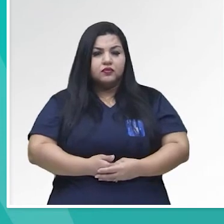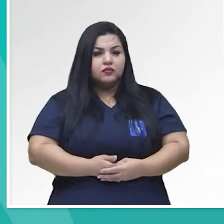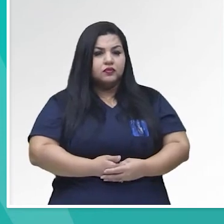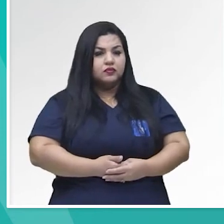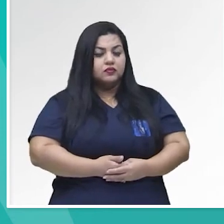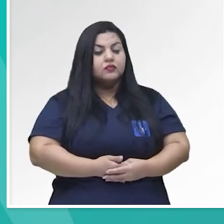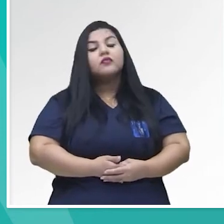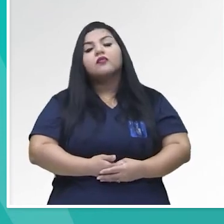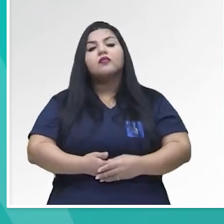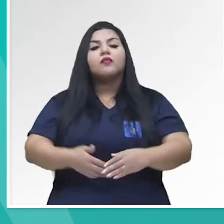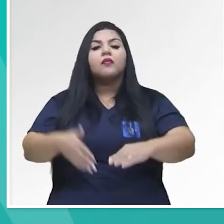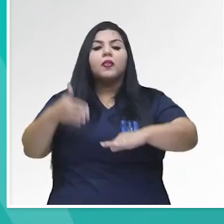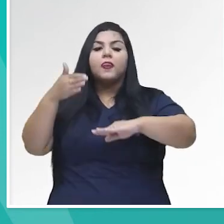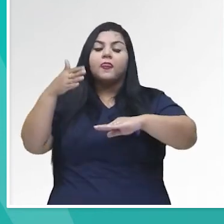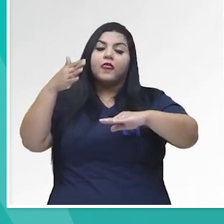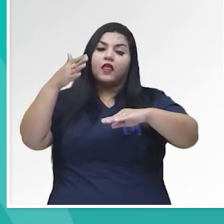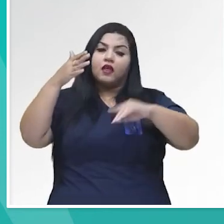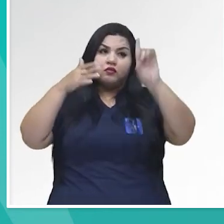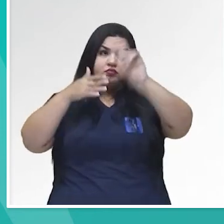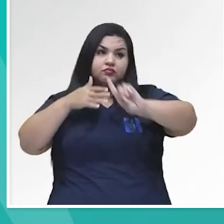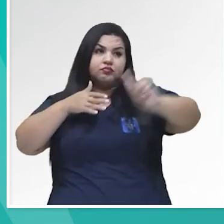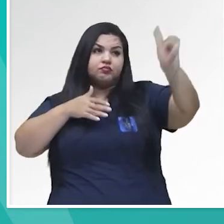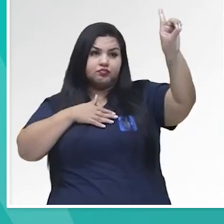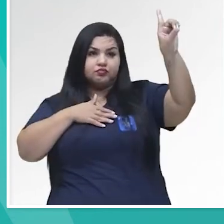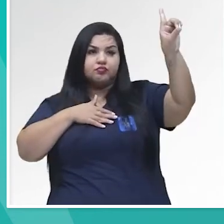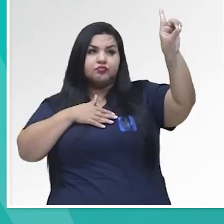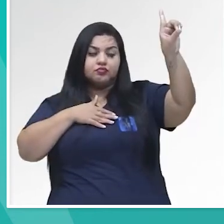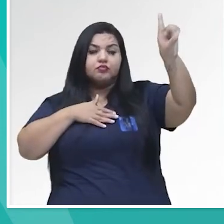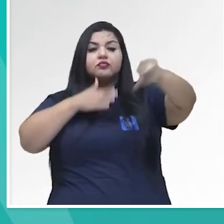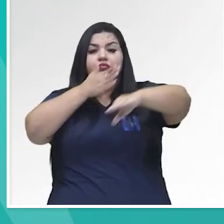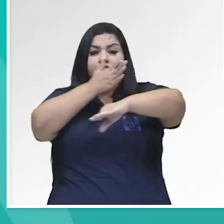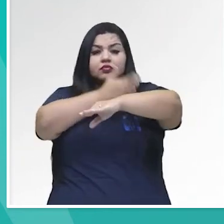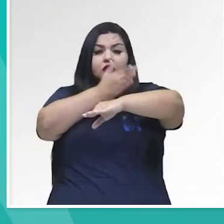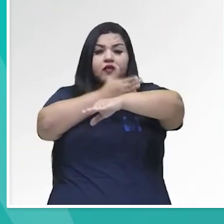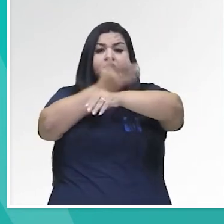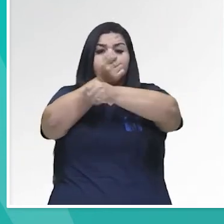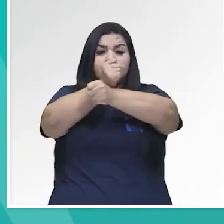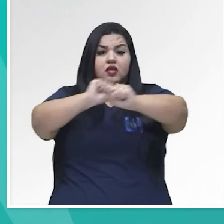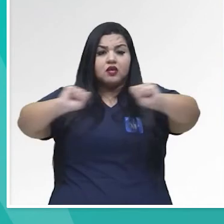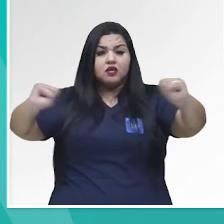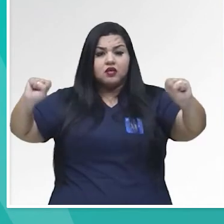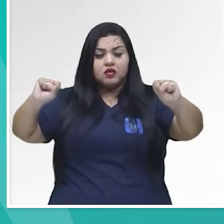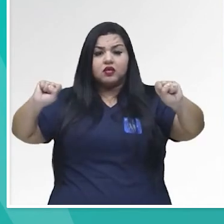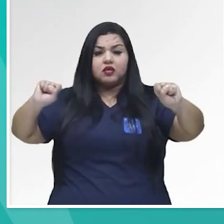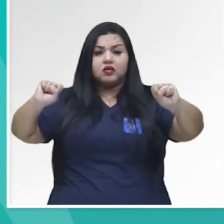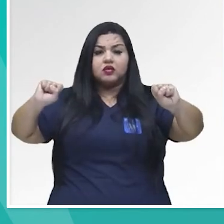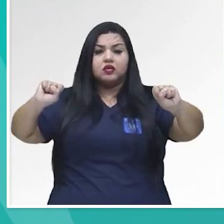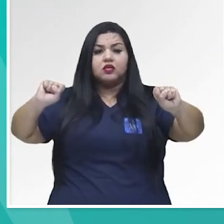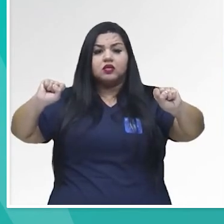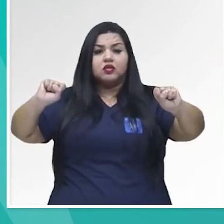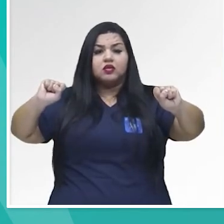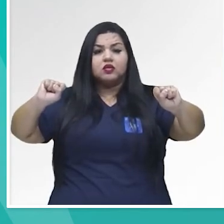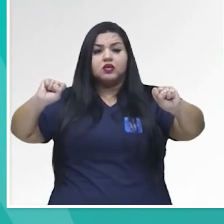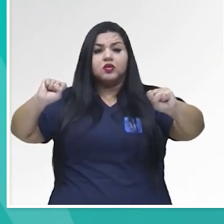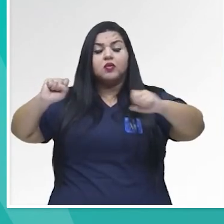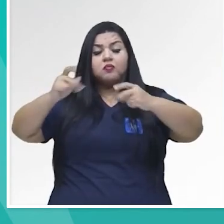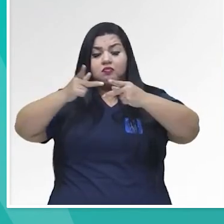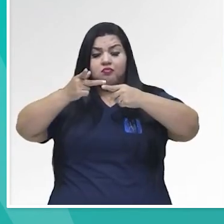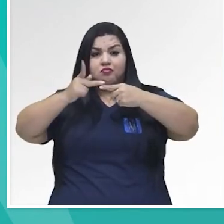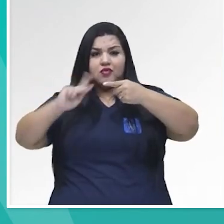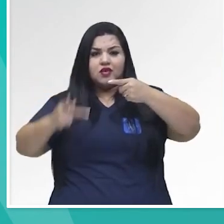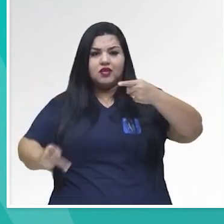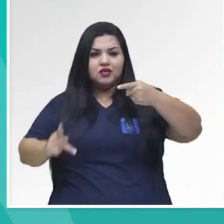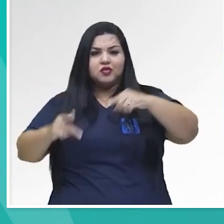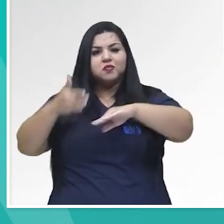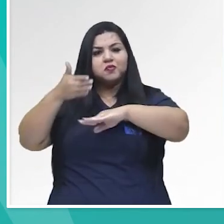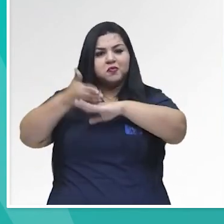Essa visão teocêntrica medieval, ela vai ser quebrada com os paradigmas da modernidade.